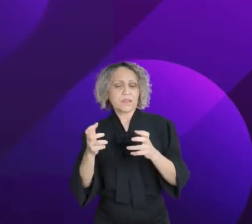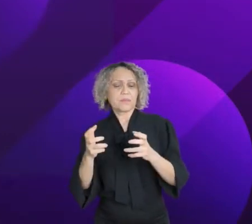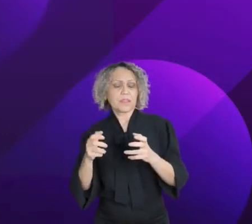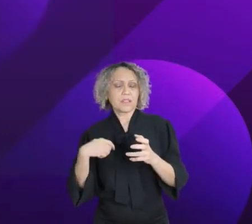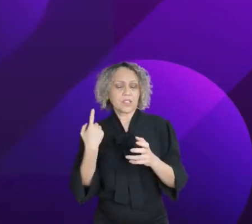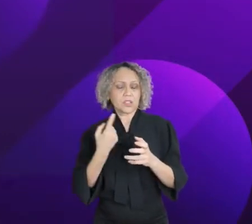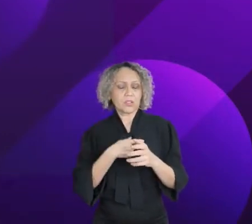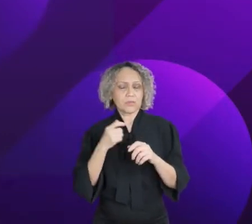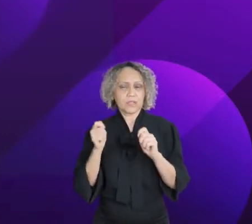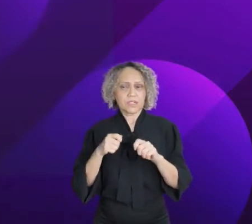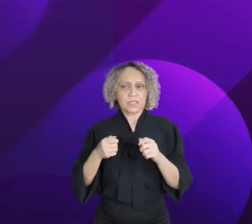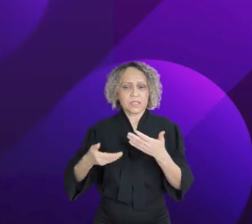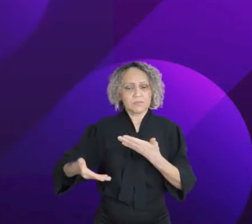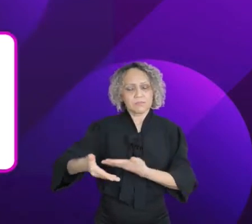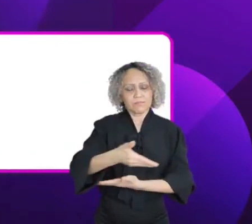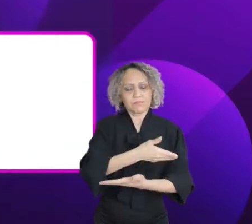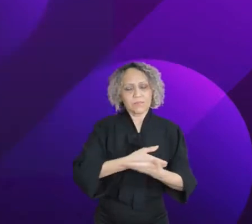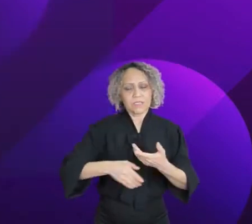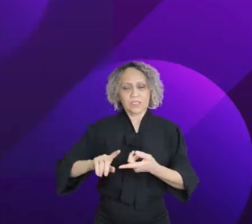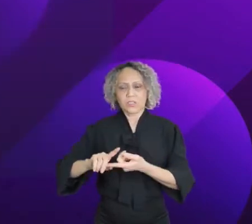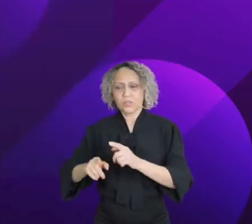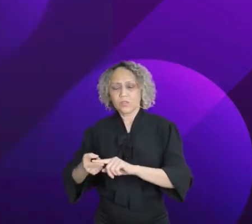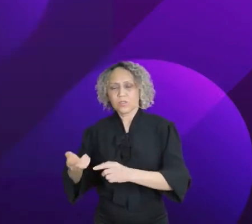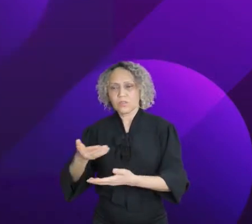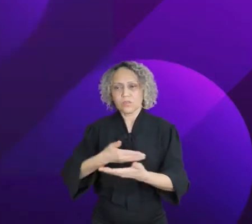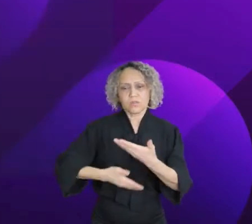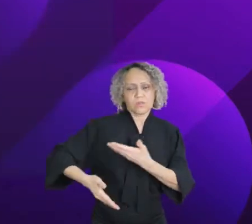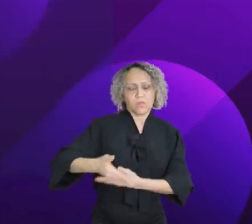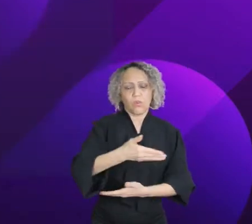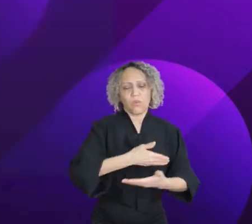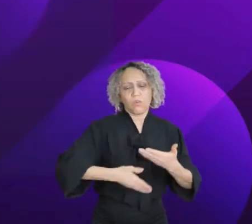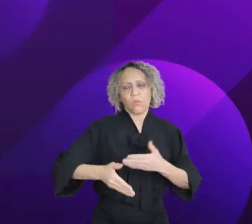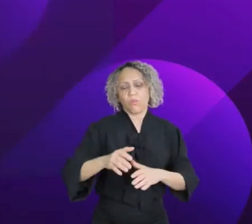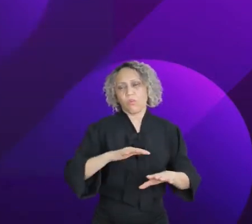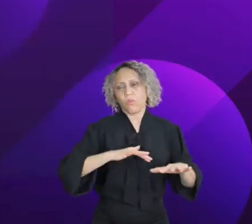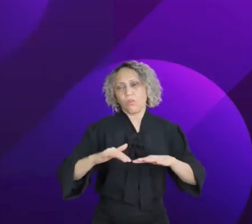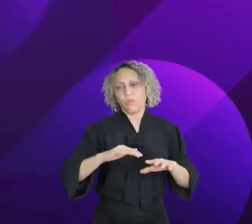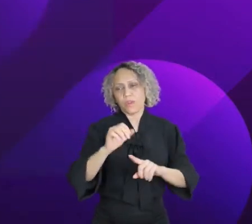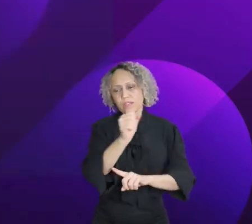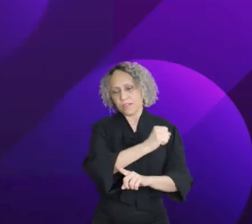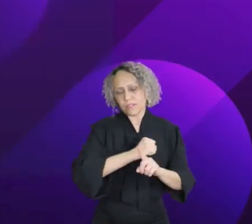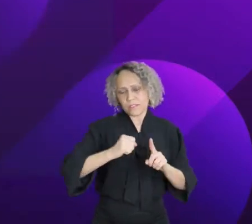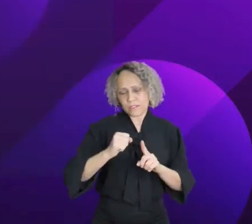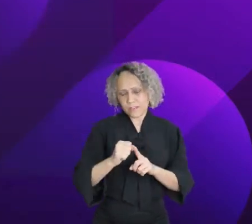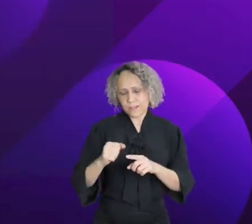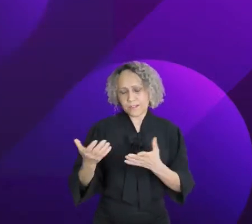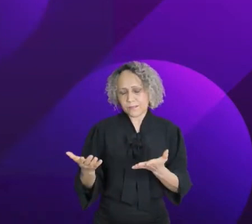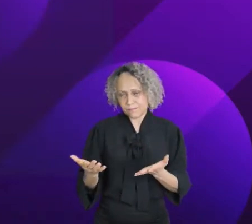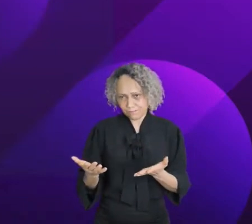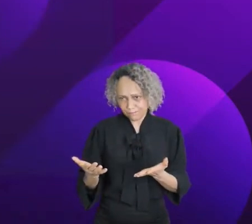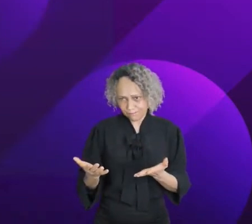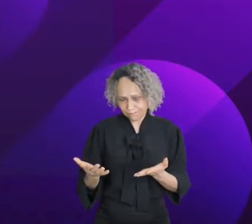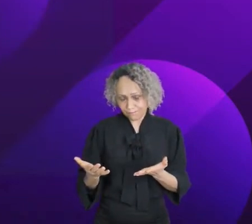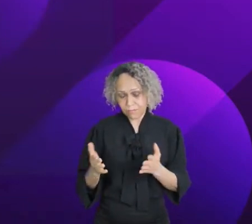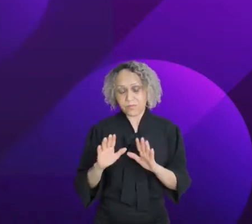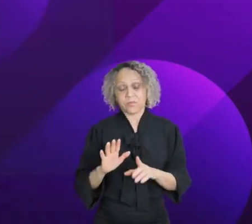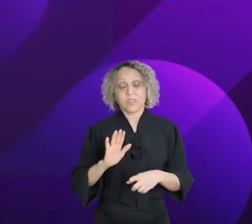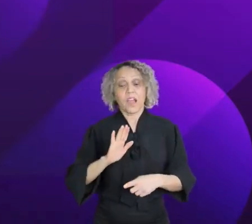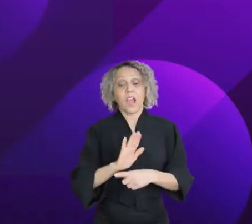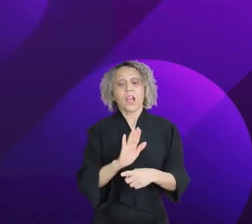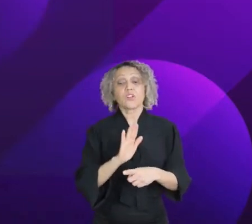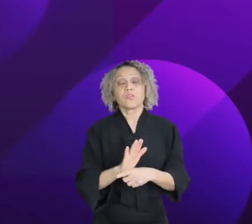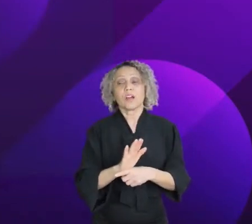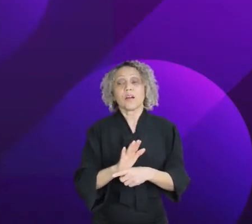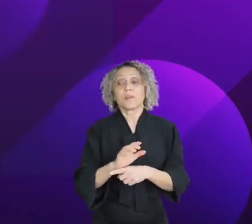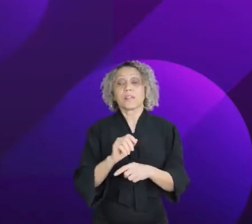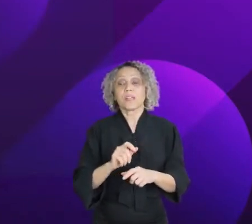e nessa relação de diálogo com os movimentos sociais locais, né? Contribuir para que os